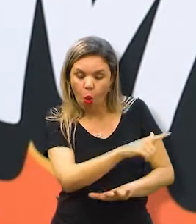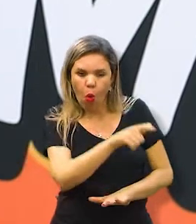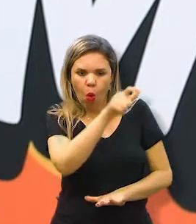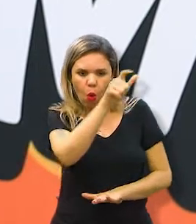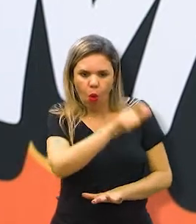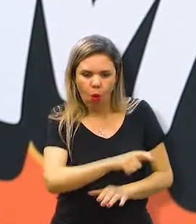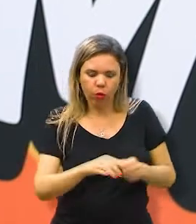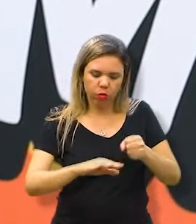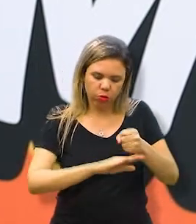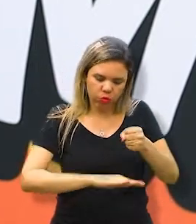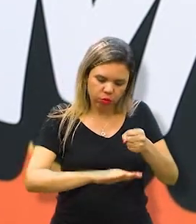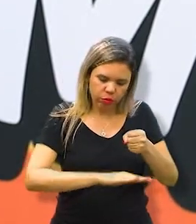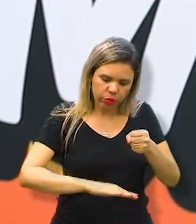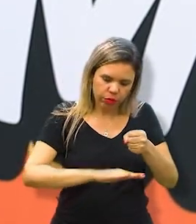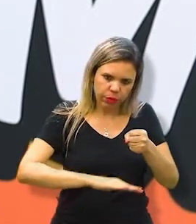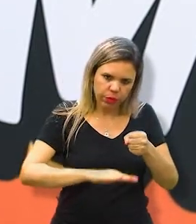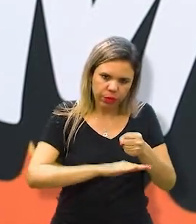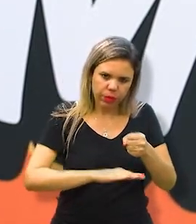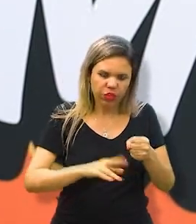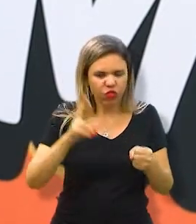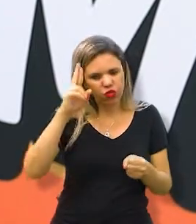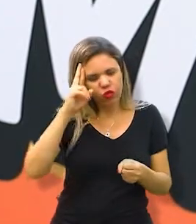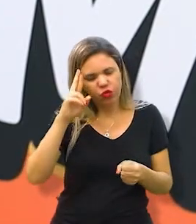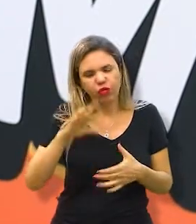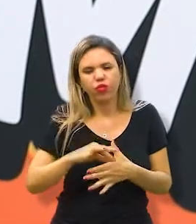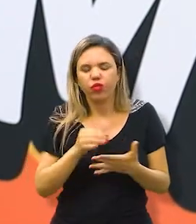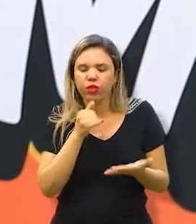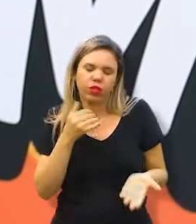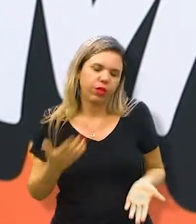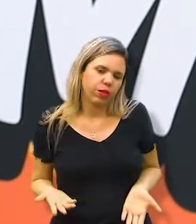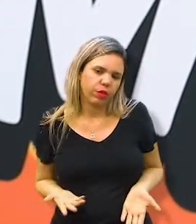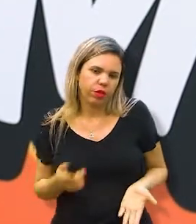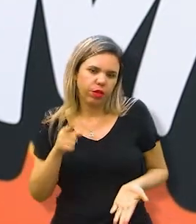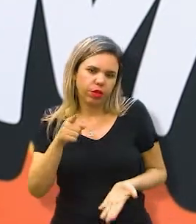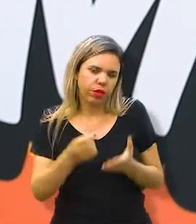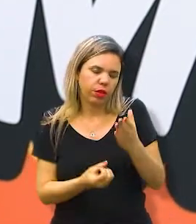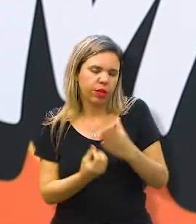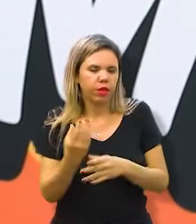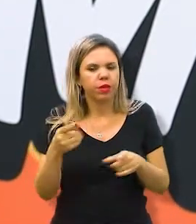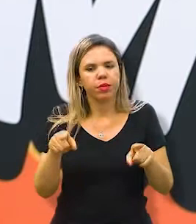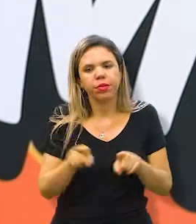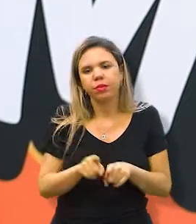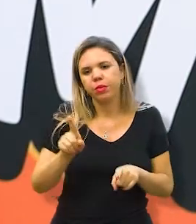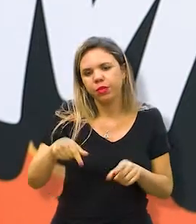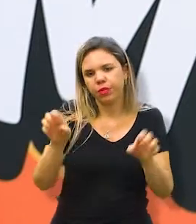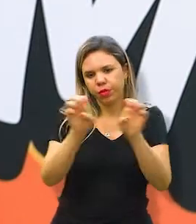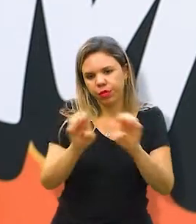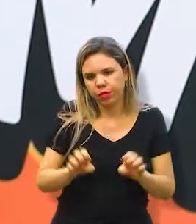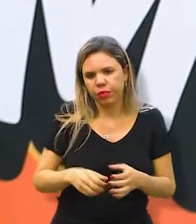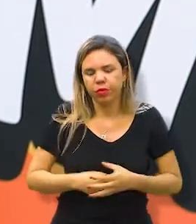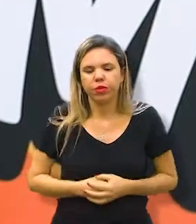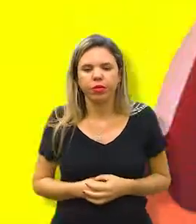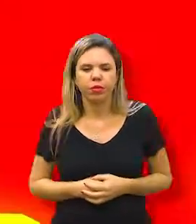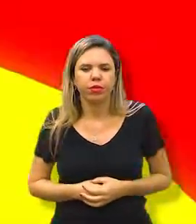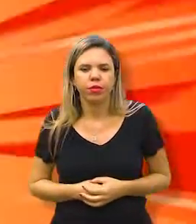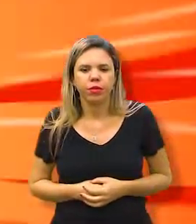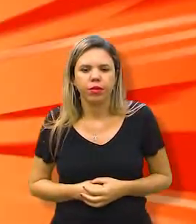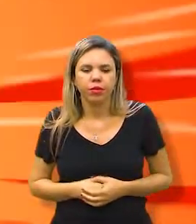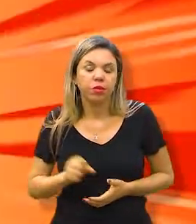que tem outros abaixo dele que seriam mini-chefões. Então, você criou também essa